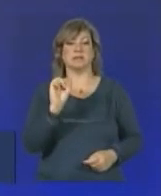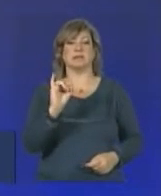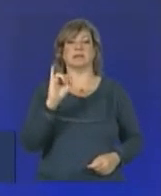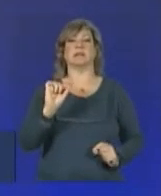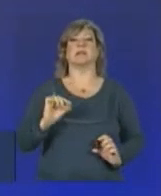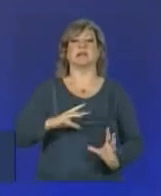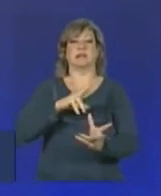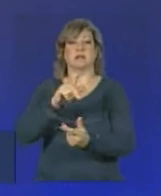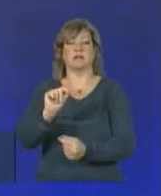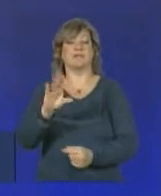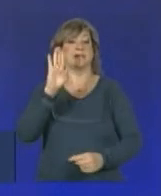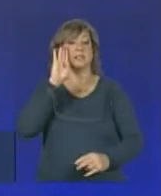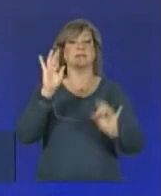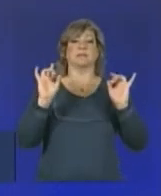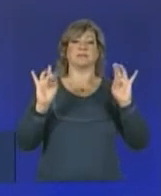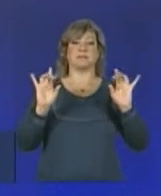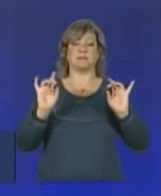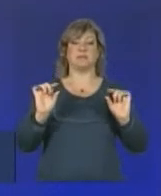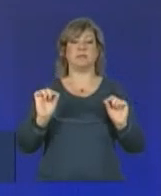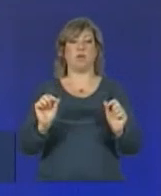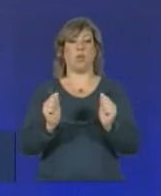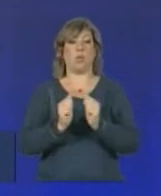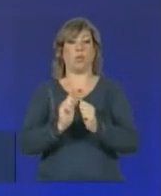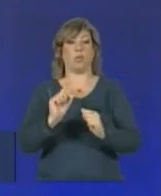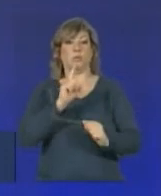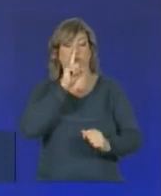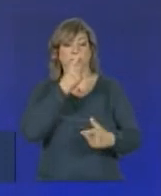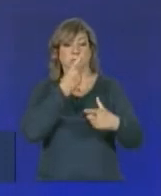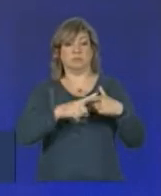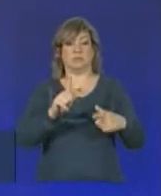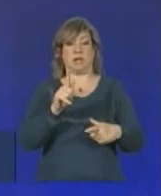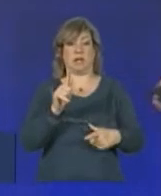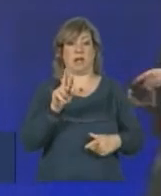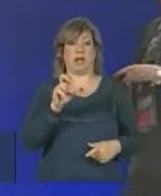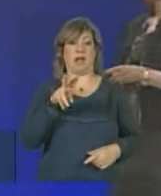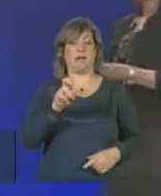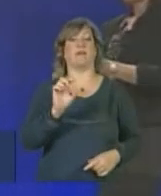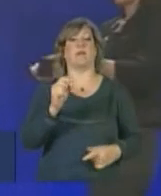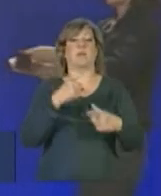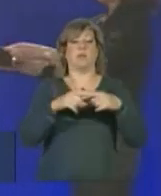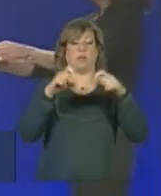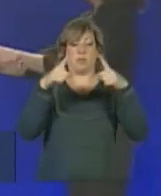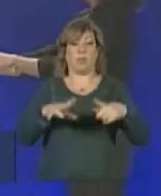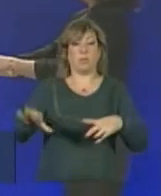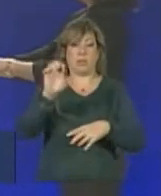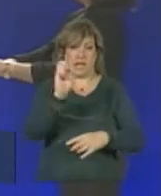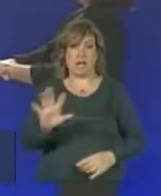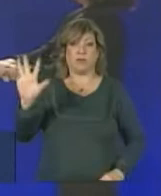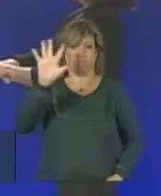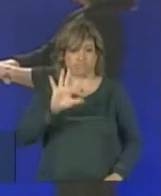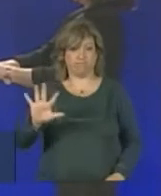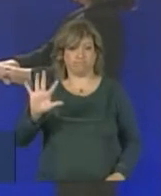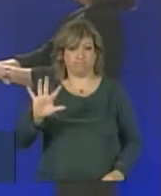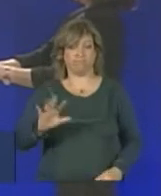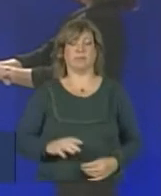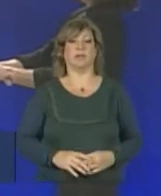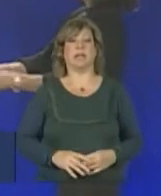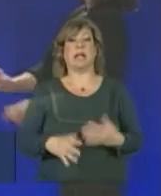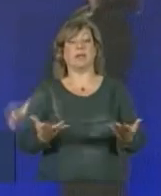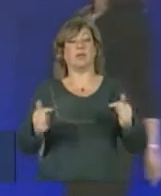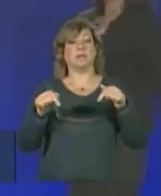internacional, especialmente com o agravamento da crise na zona do euro, e,